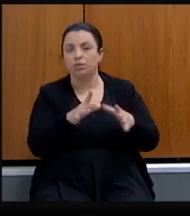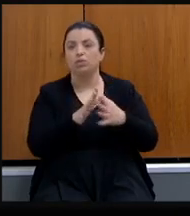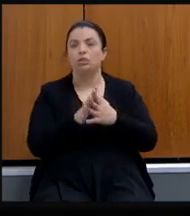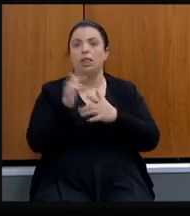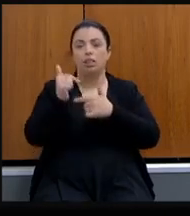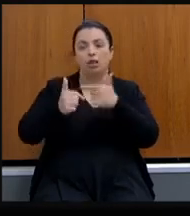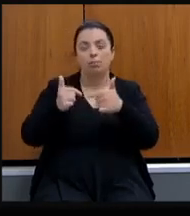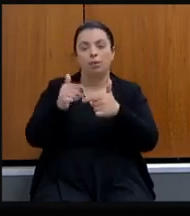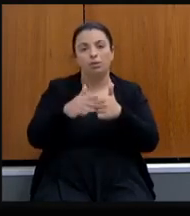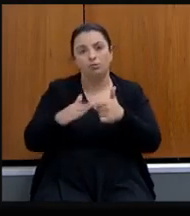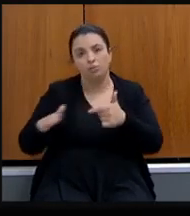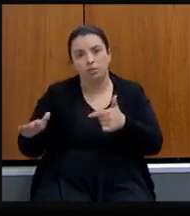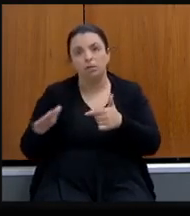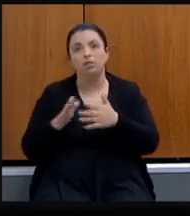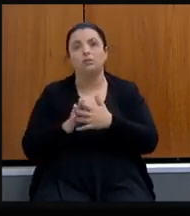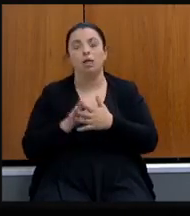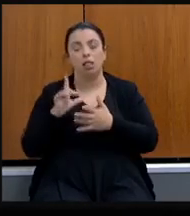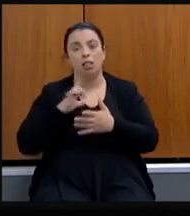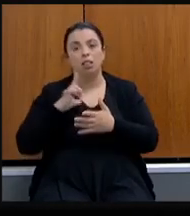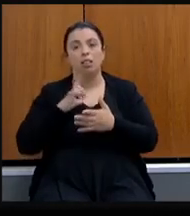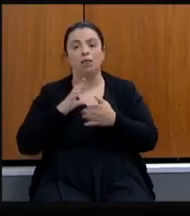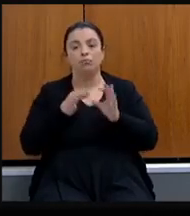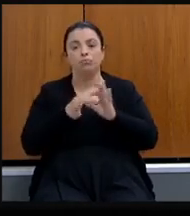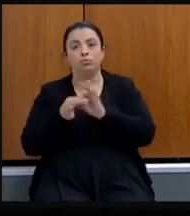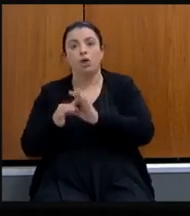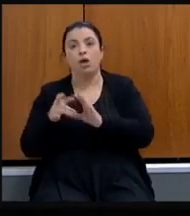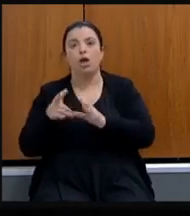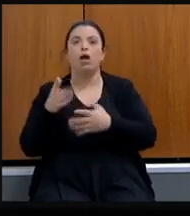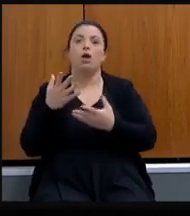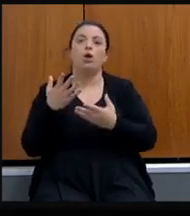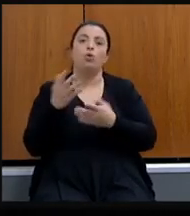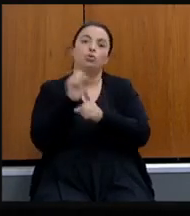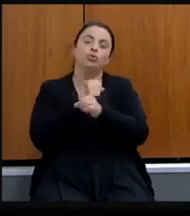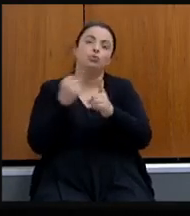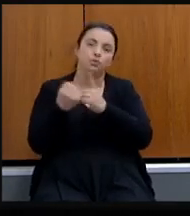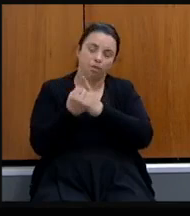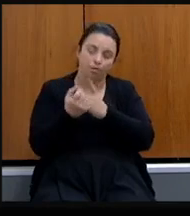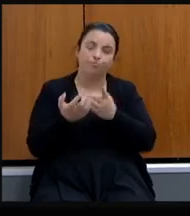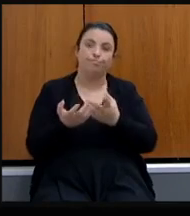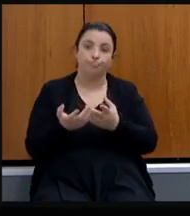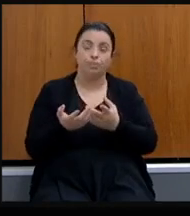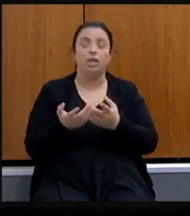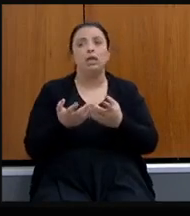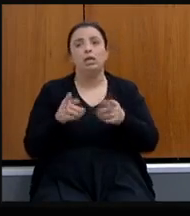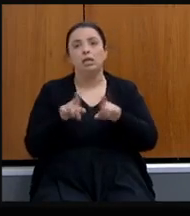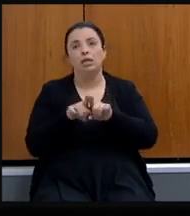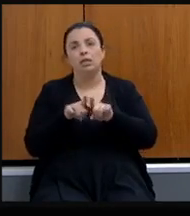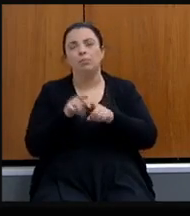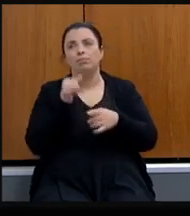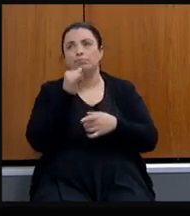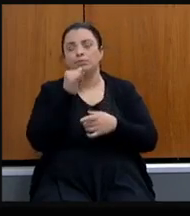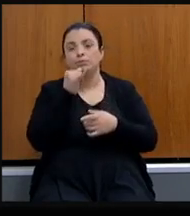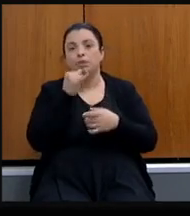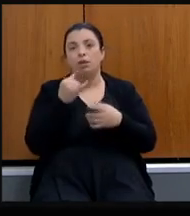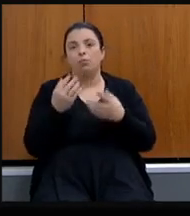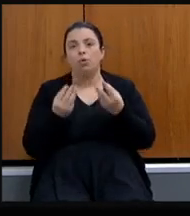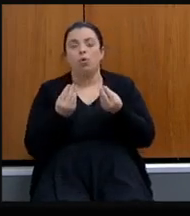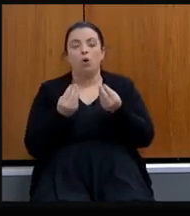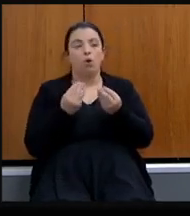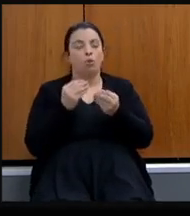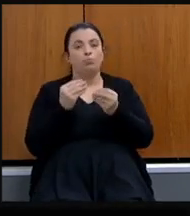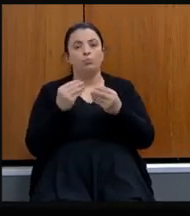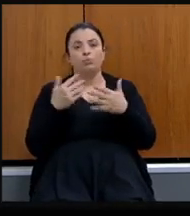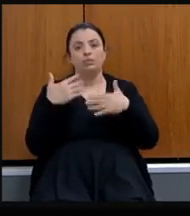infantil estão muito Associados dimensão social tosse e mesmas condições de ter um desenvolvimento